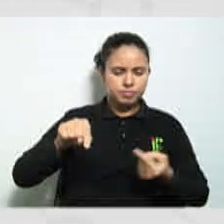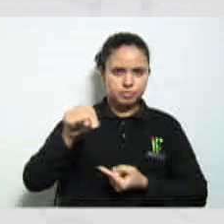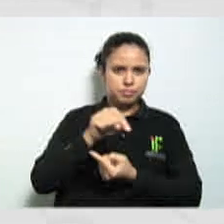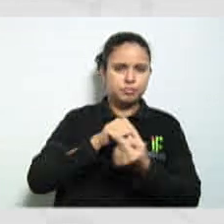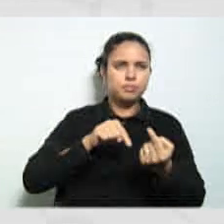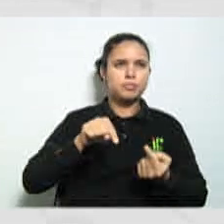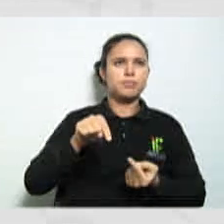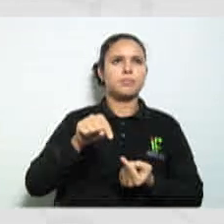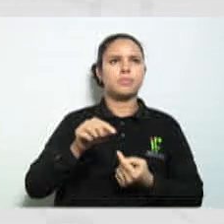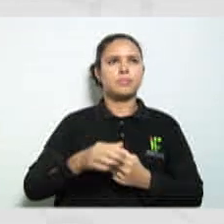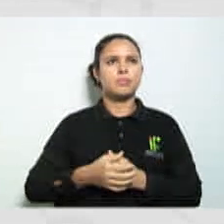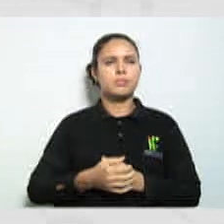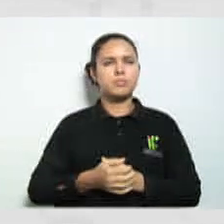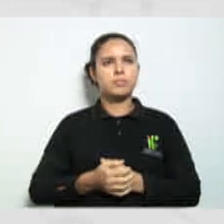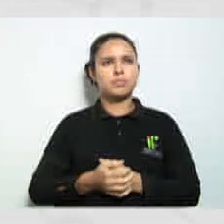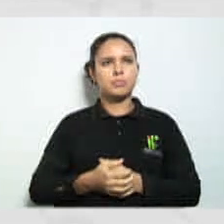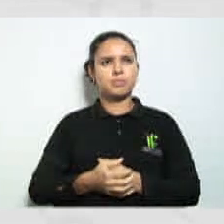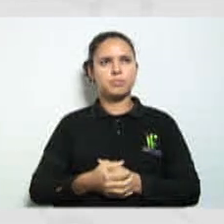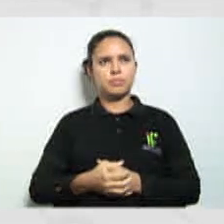circulante.